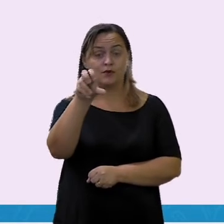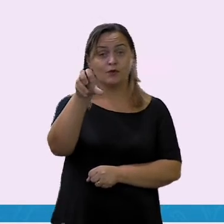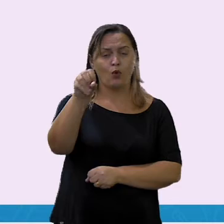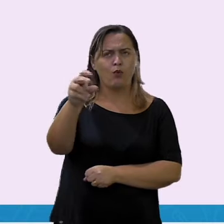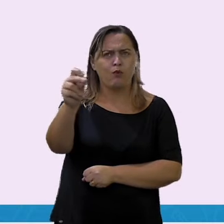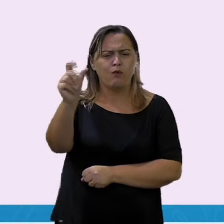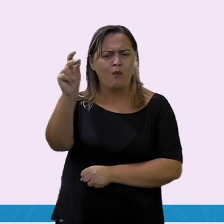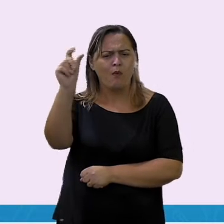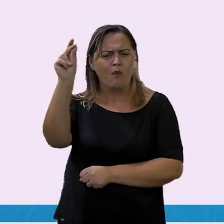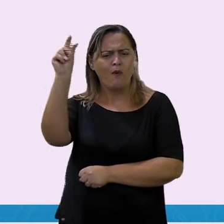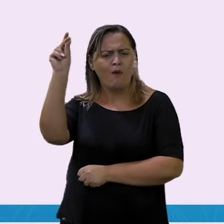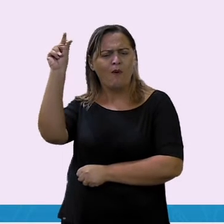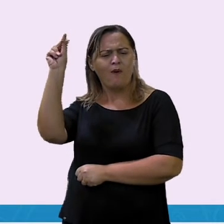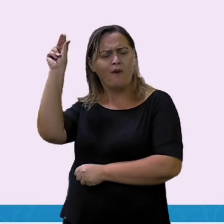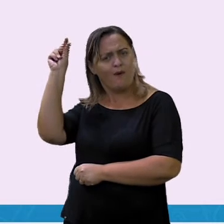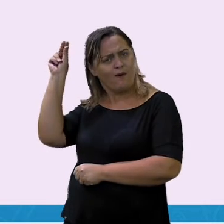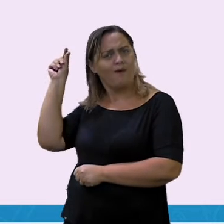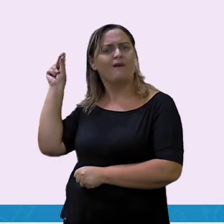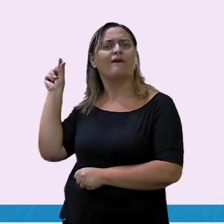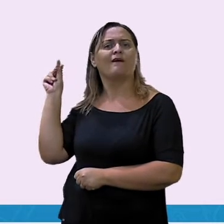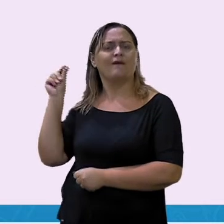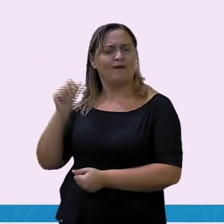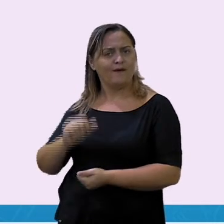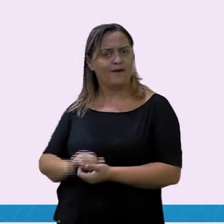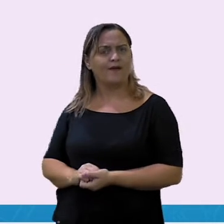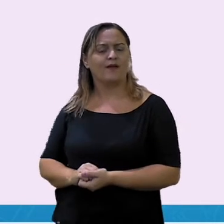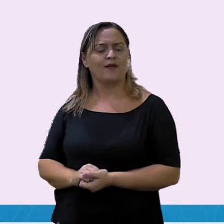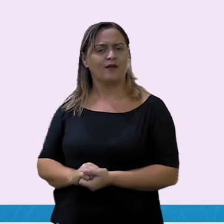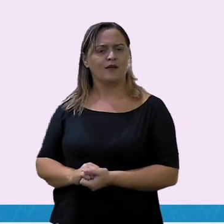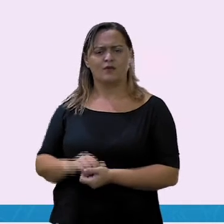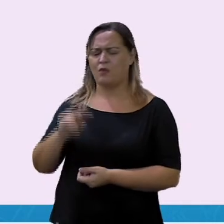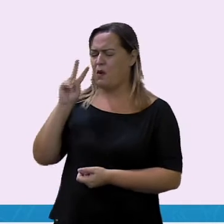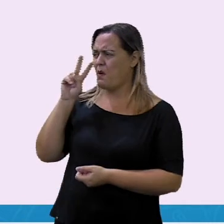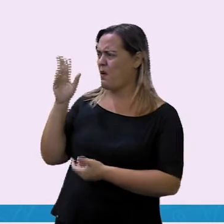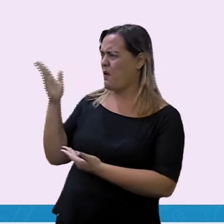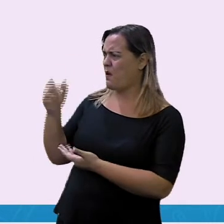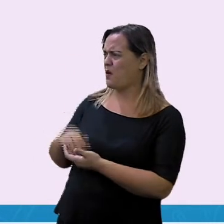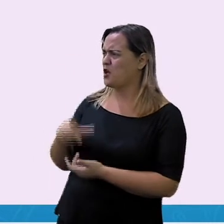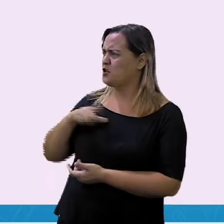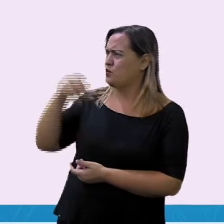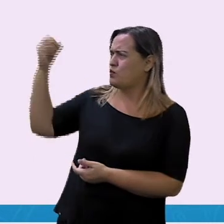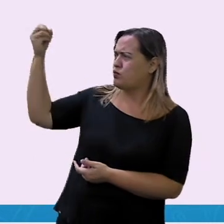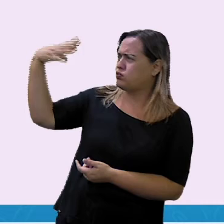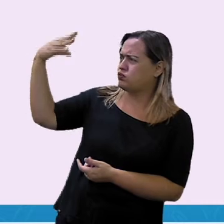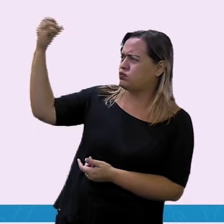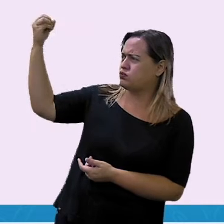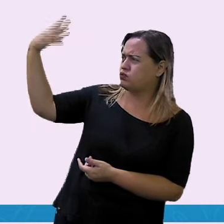anos atrás e com um modelo iluminado, todo cheio